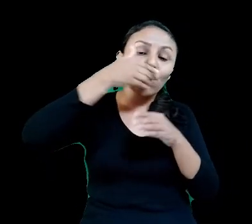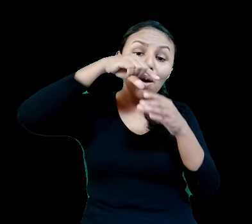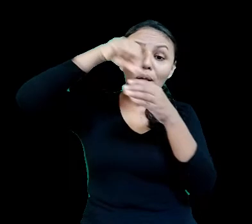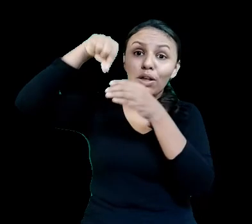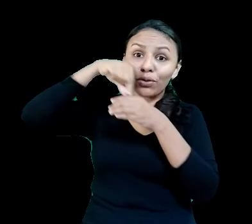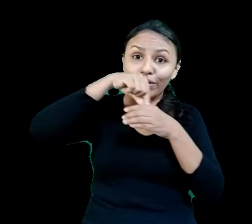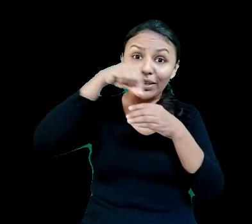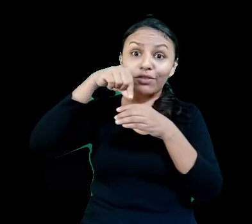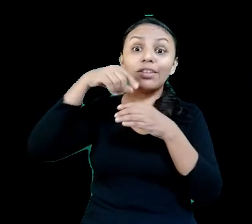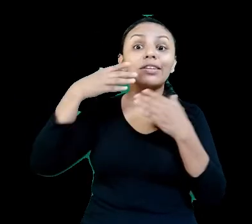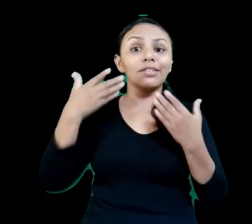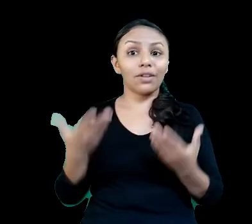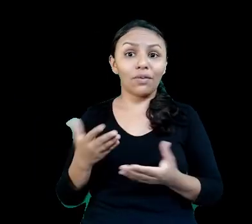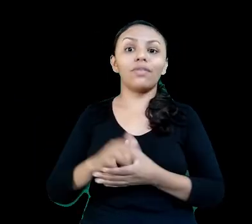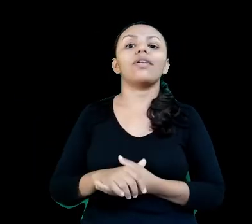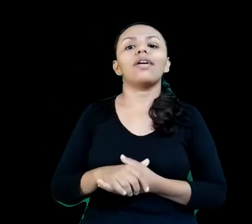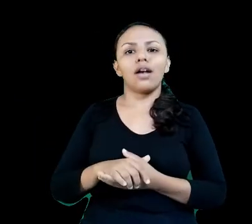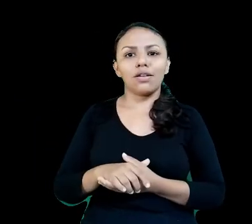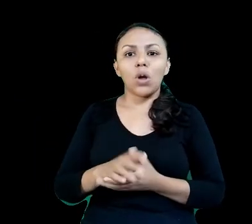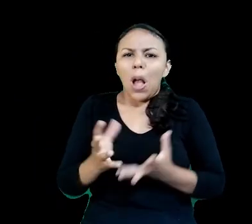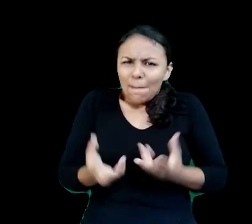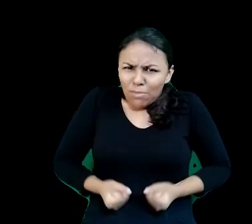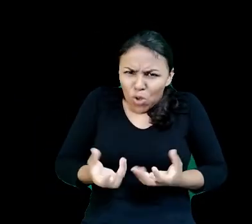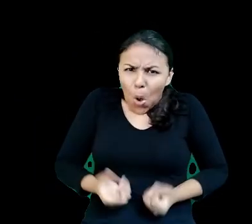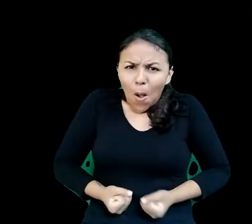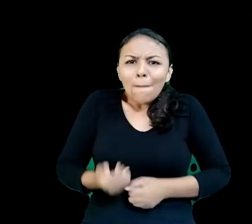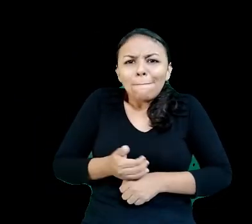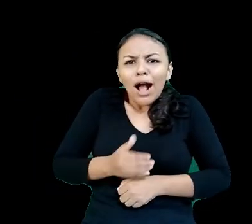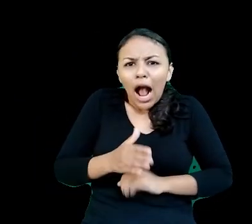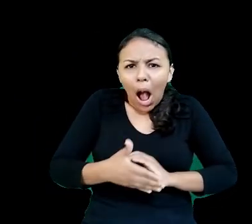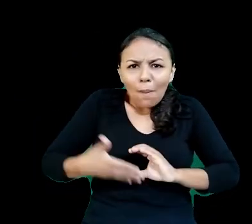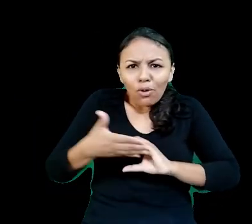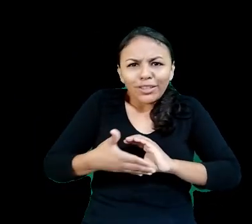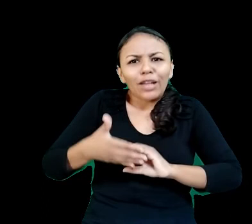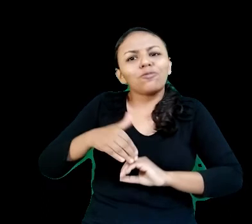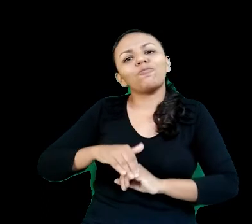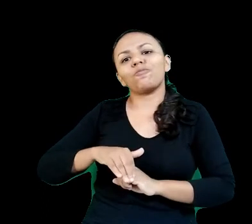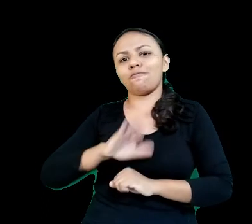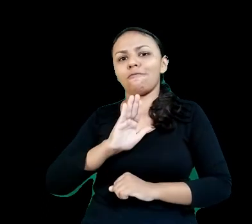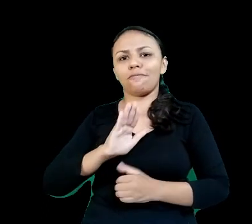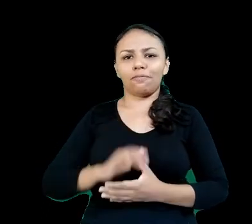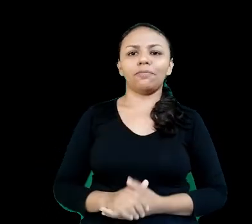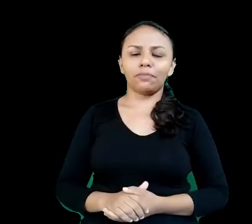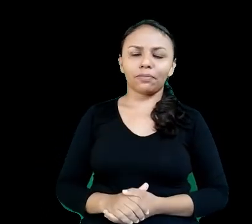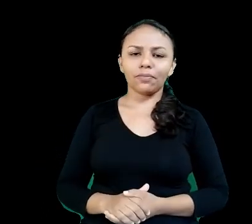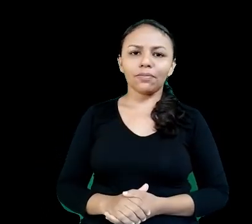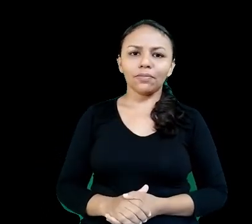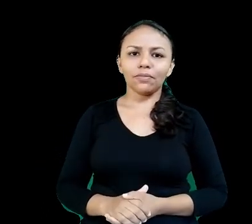isso, ele proporciona um aumento da absorção de carboidratos, e você vê que muitas vezes